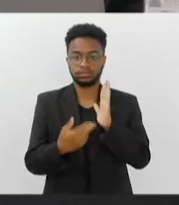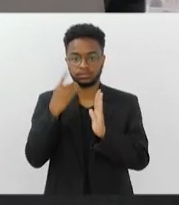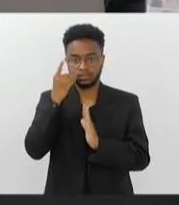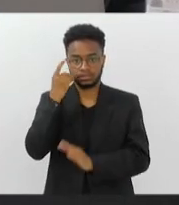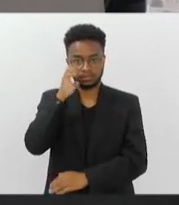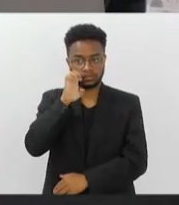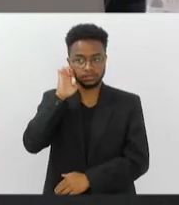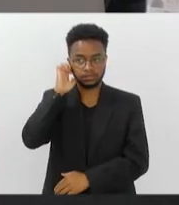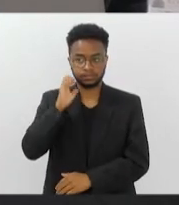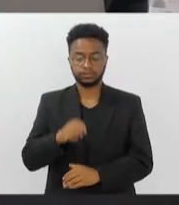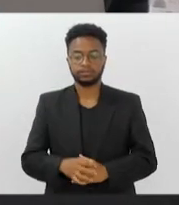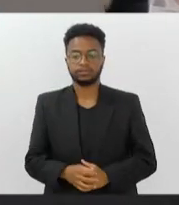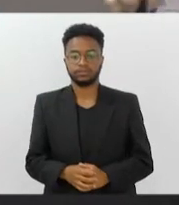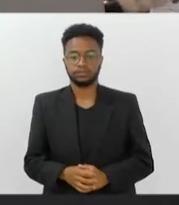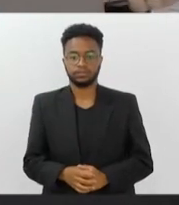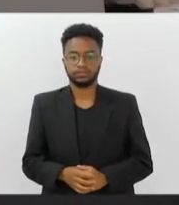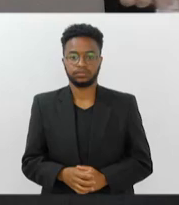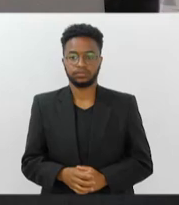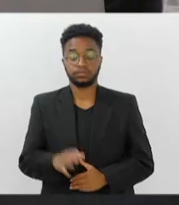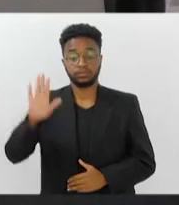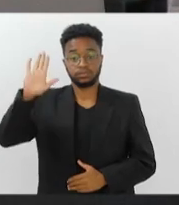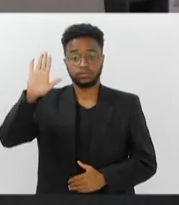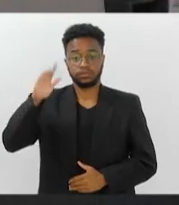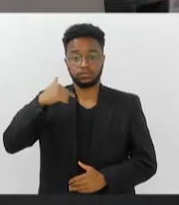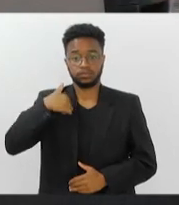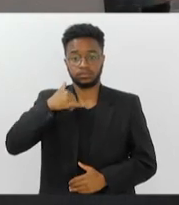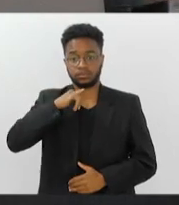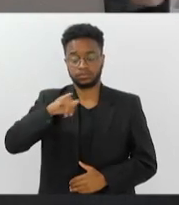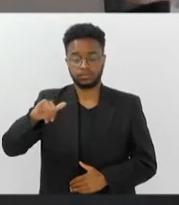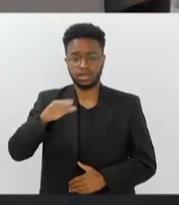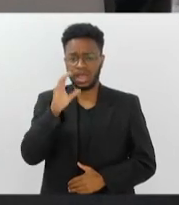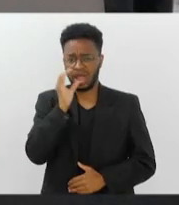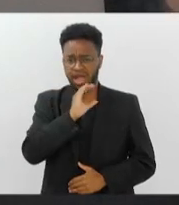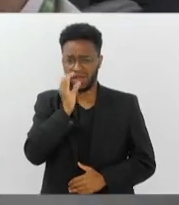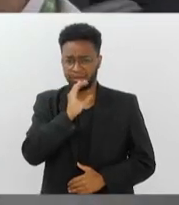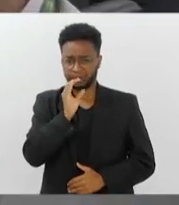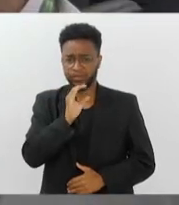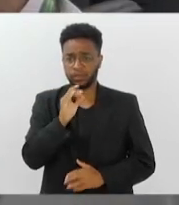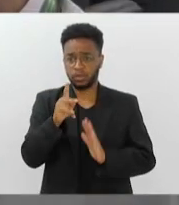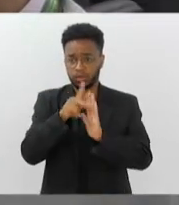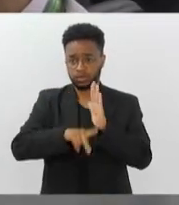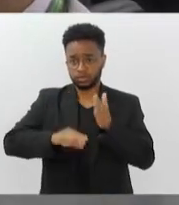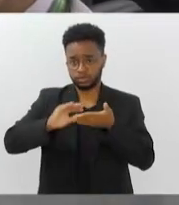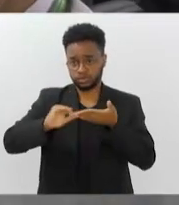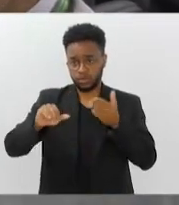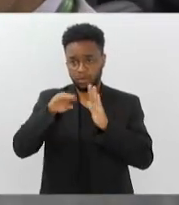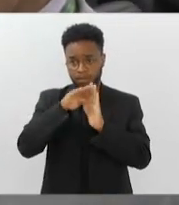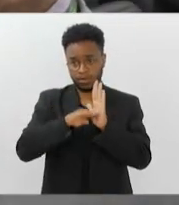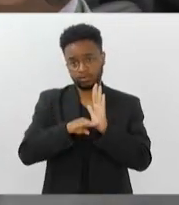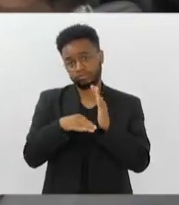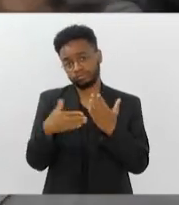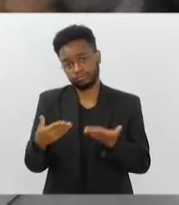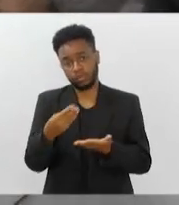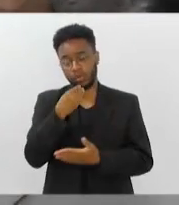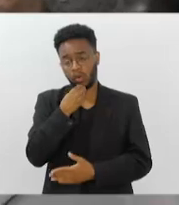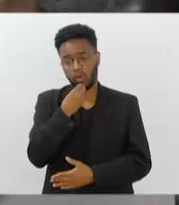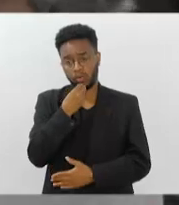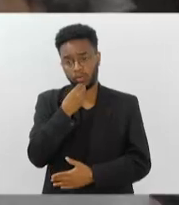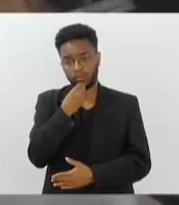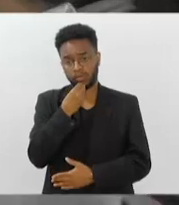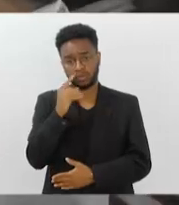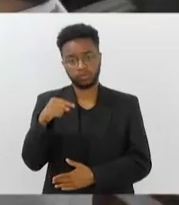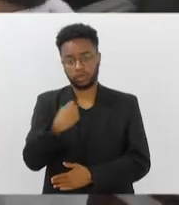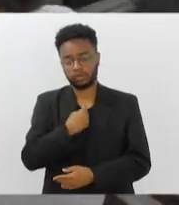Érica Takimoto. Presidente, pela ordem. Pois não. Muito rapidamente. O projeto foi retirado de pauta, portanto, obviamente,